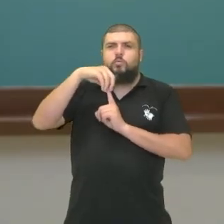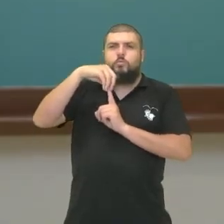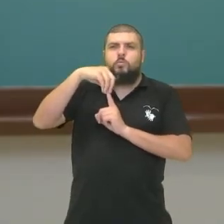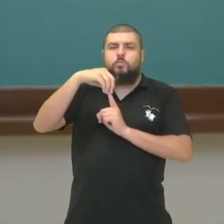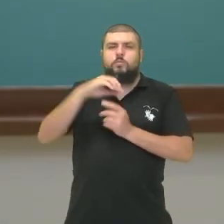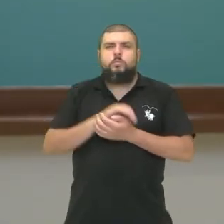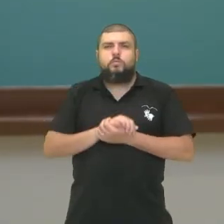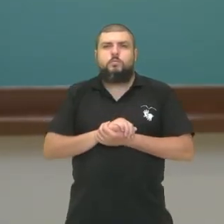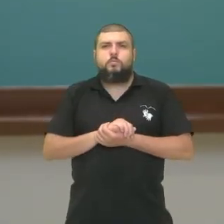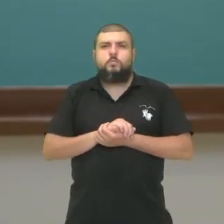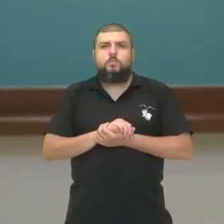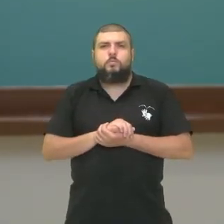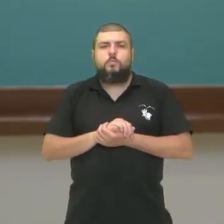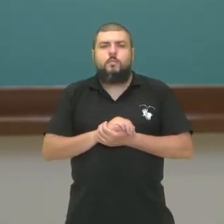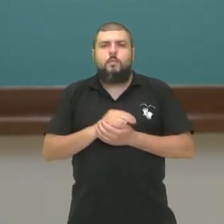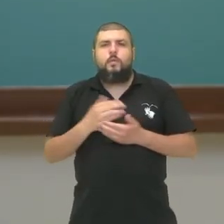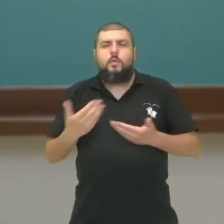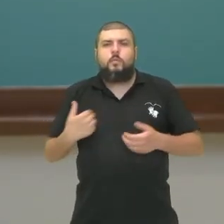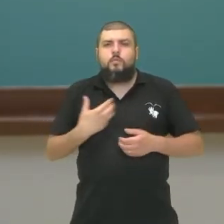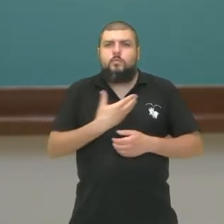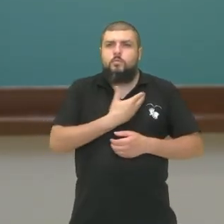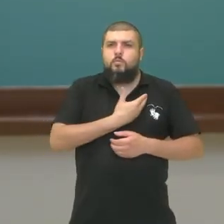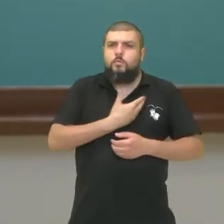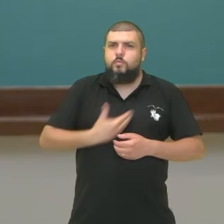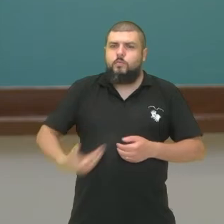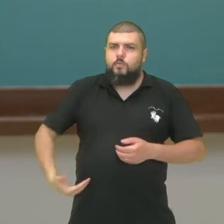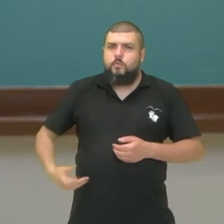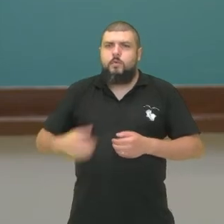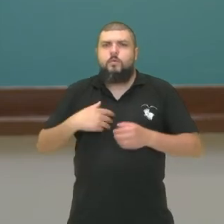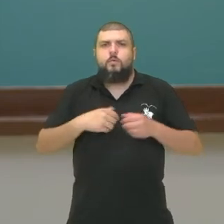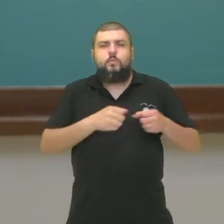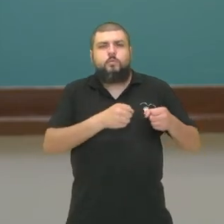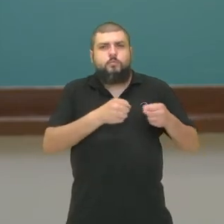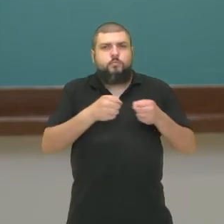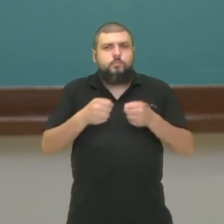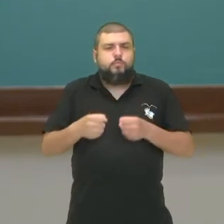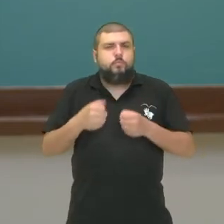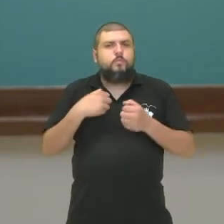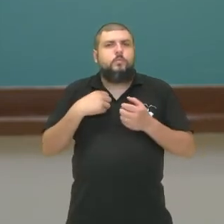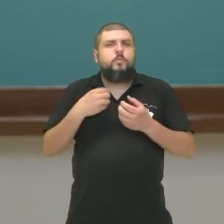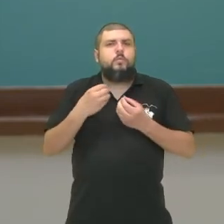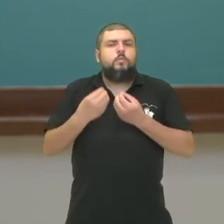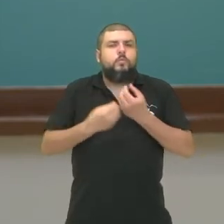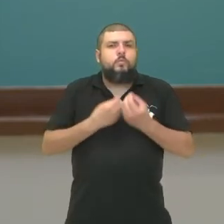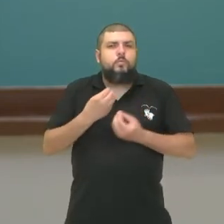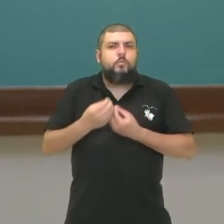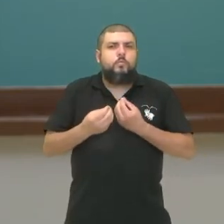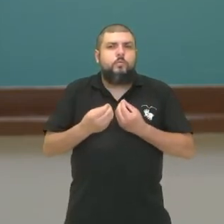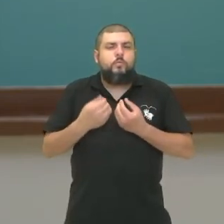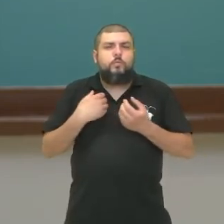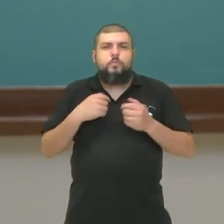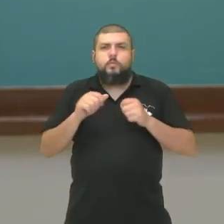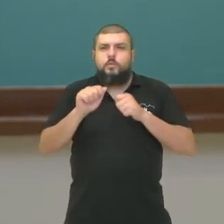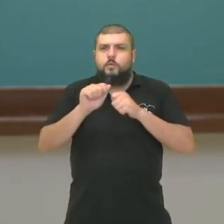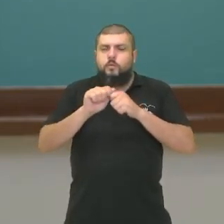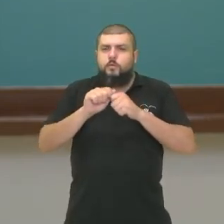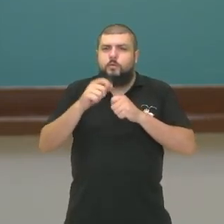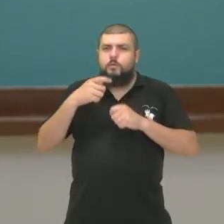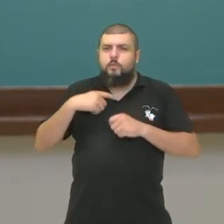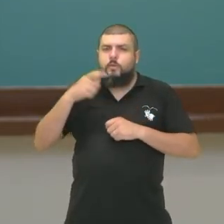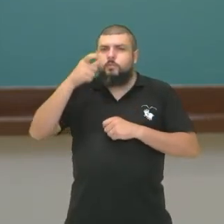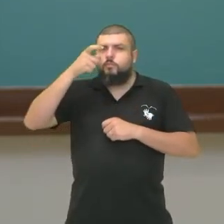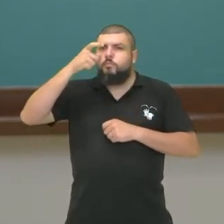aparelhos ideológicos, os aparelhos hegemônicos de poder, eles acabam fazendo com que o seu interesse, a